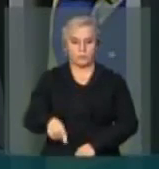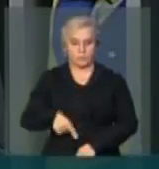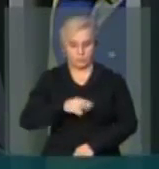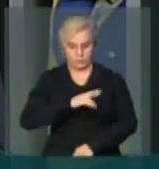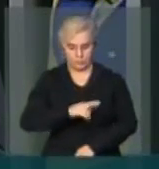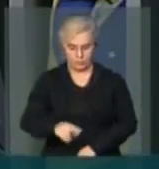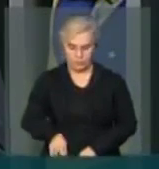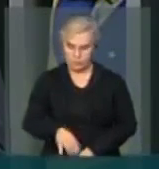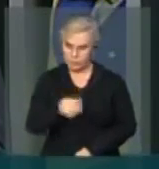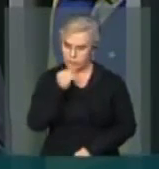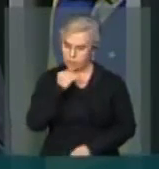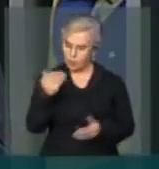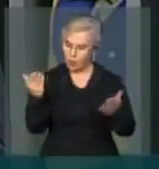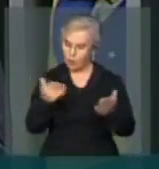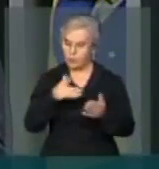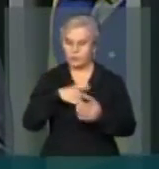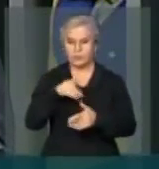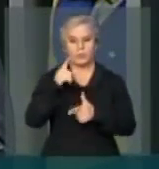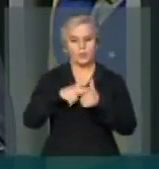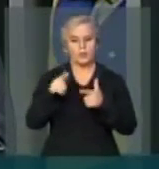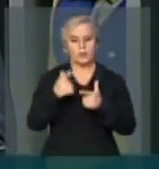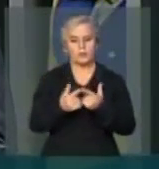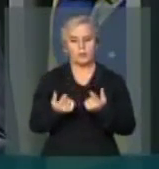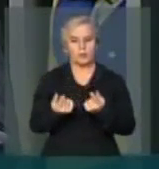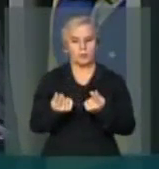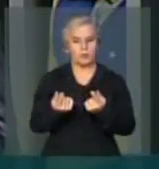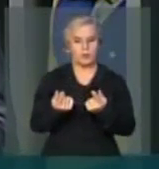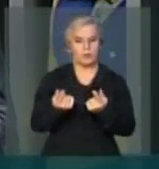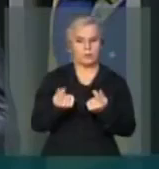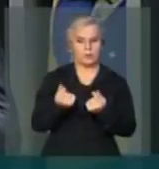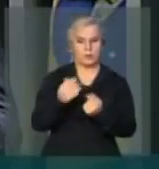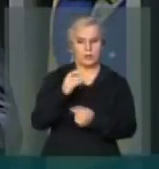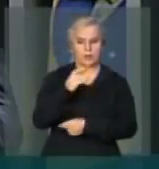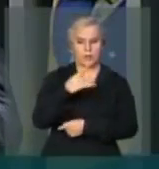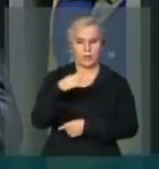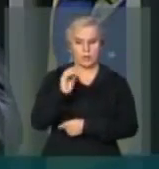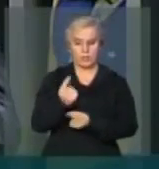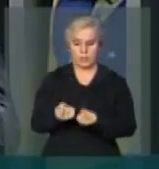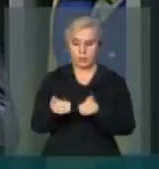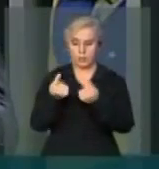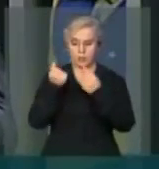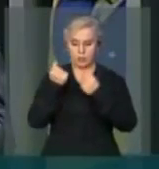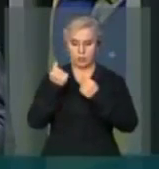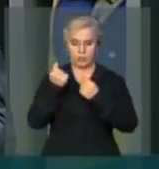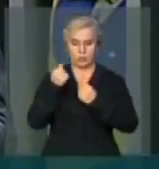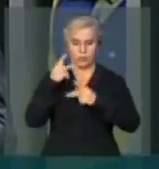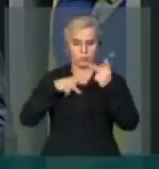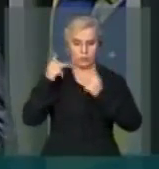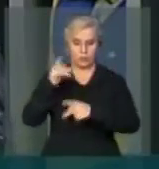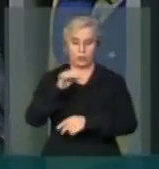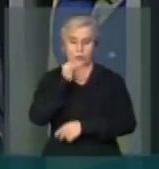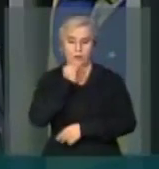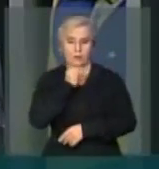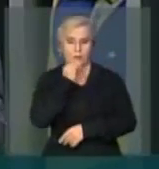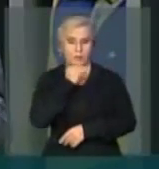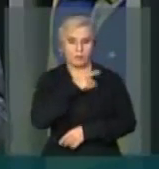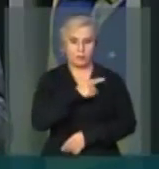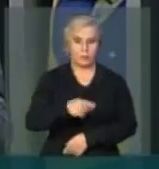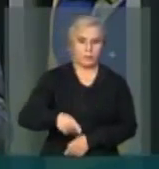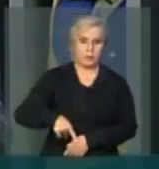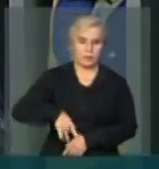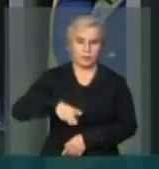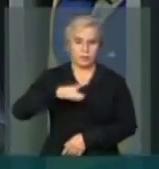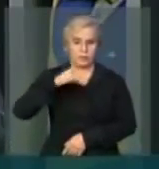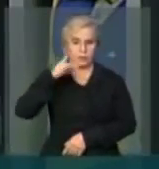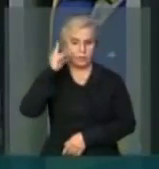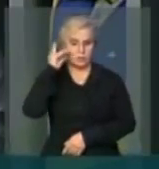econômica, política, uma crise ética, a presidente Dilma manteria-se no poder e escolheria um novo gabinete